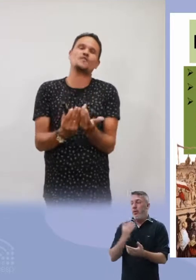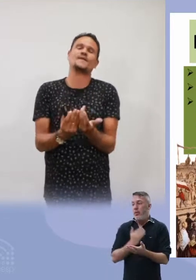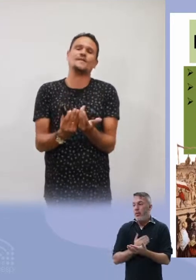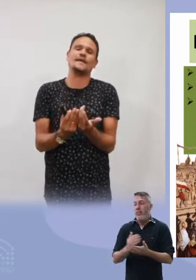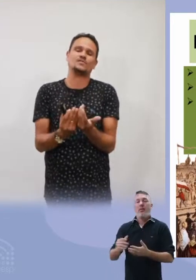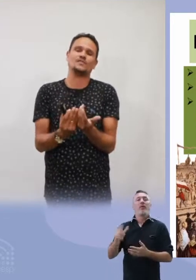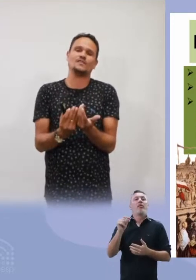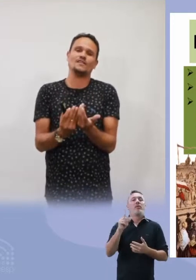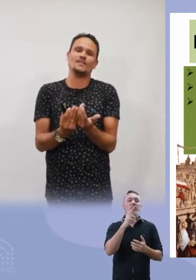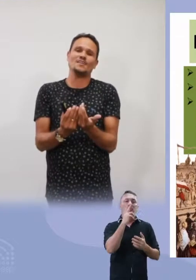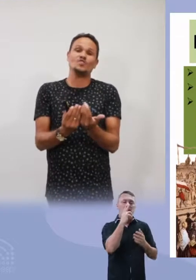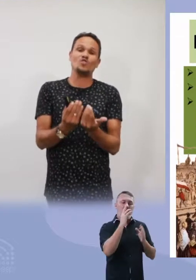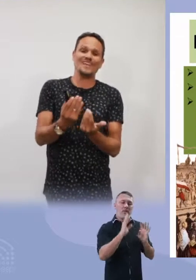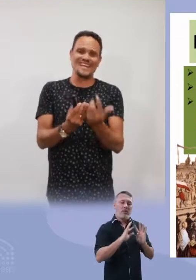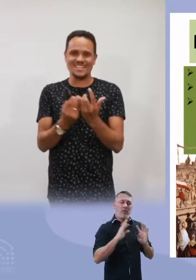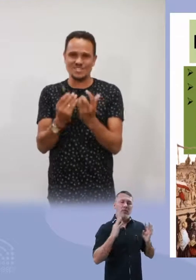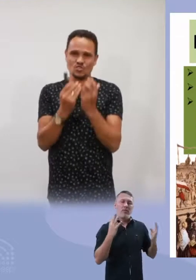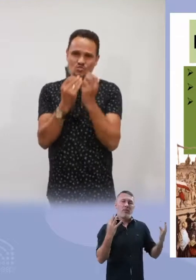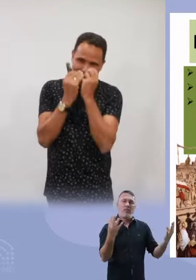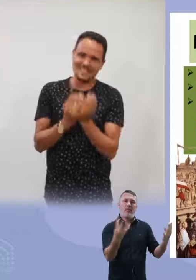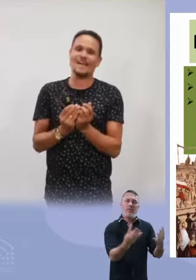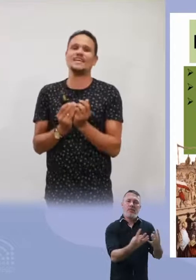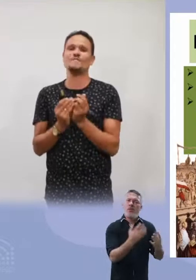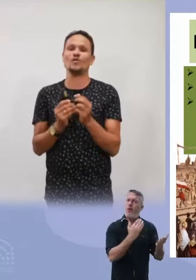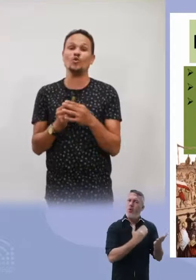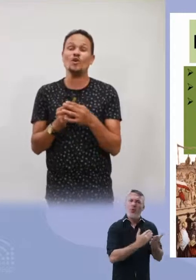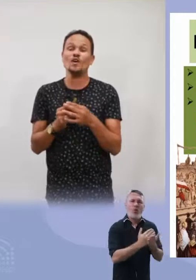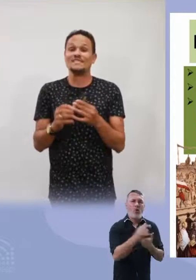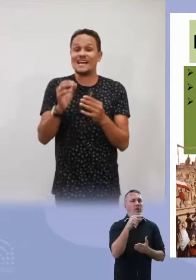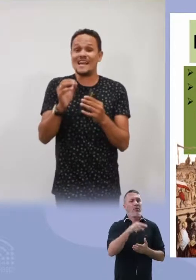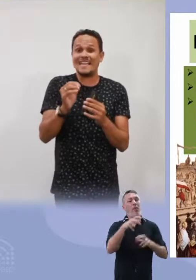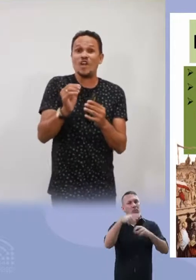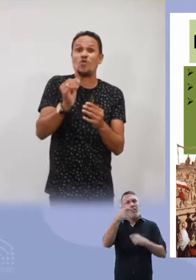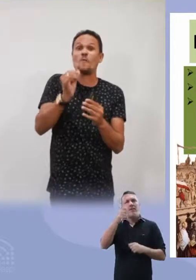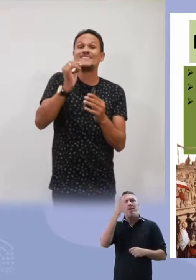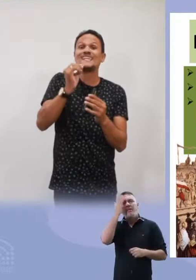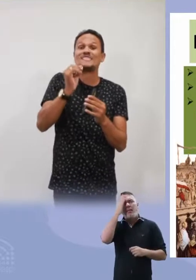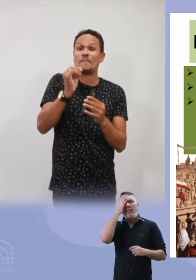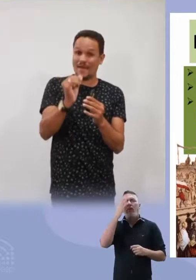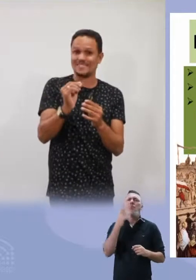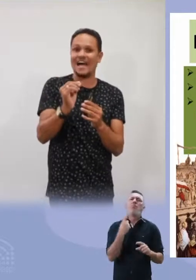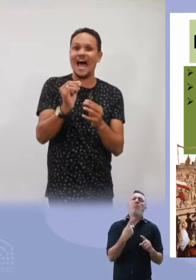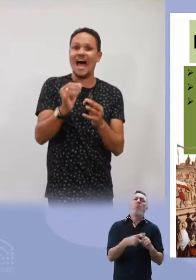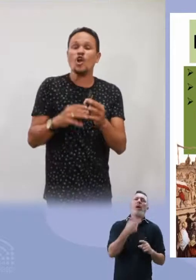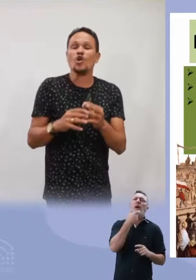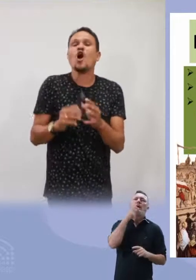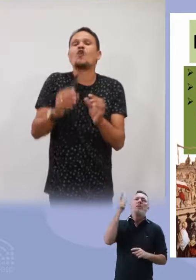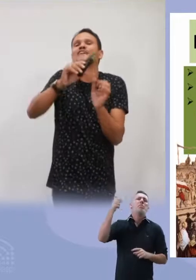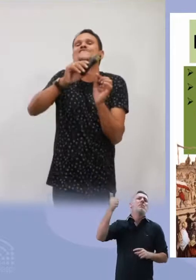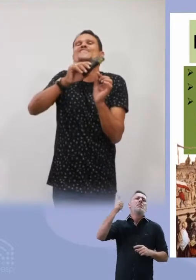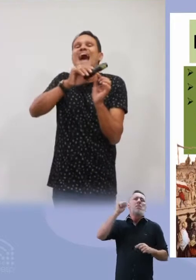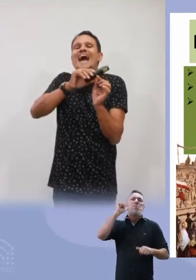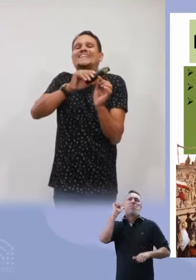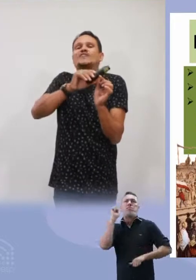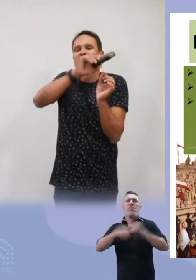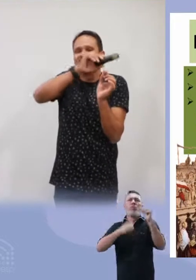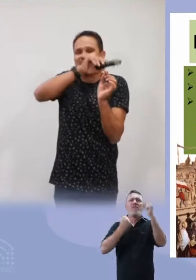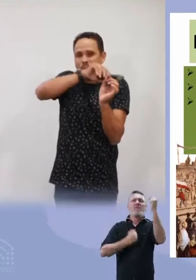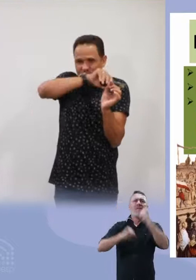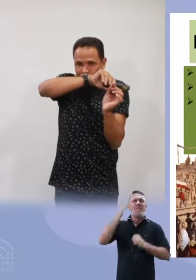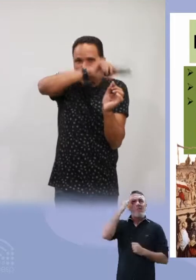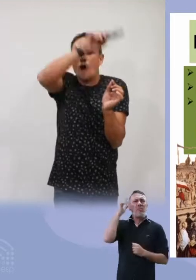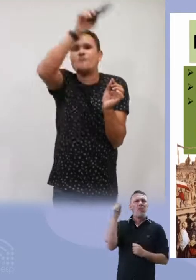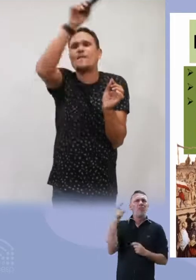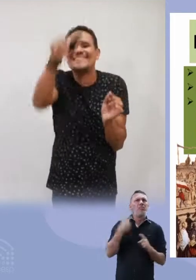crescer economicamente. Só que nada disso bastaria, meu aluno, se a Inglaterra começasse a pensar logo na virada do